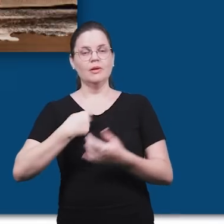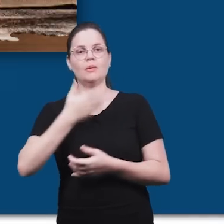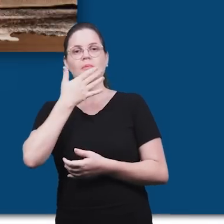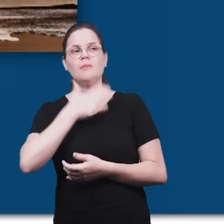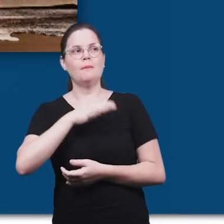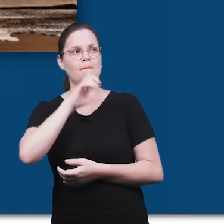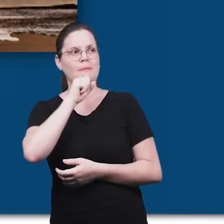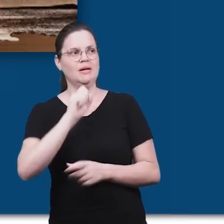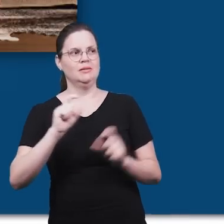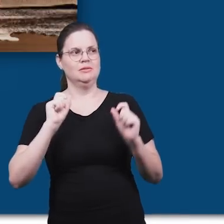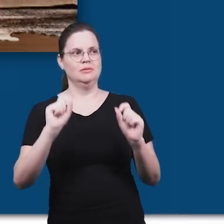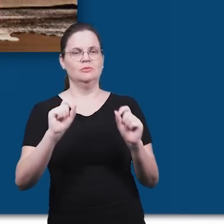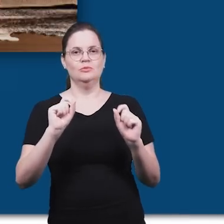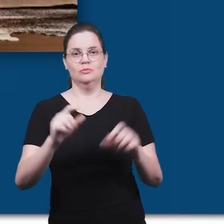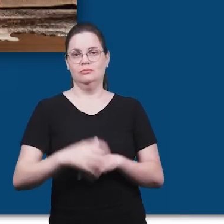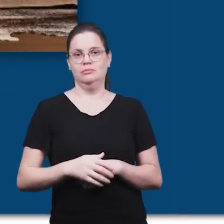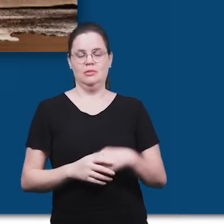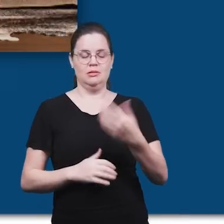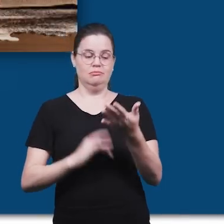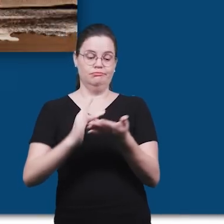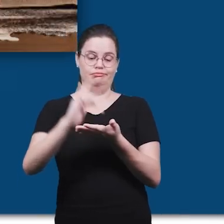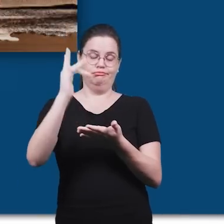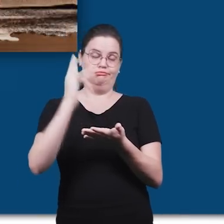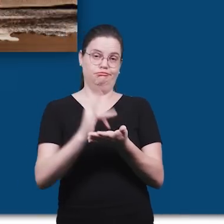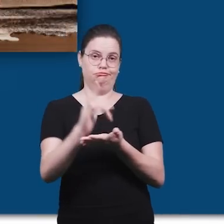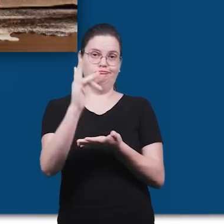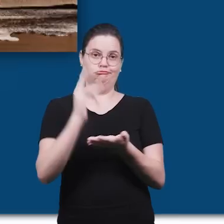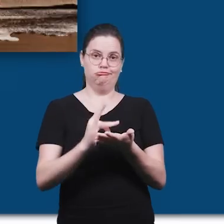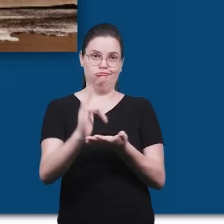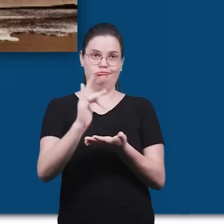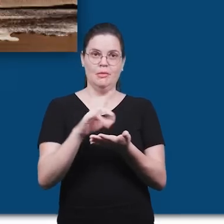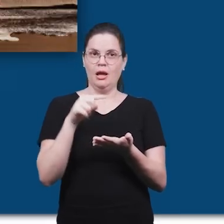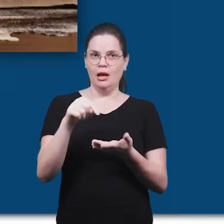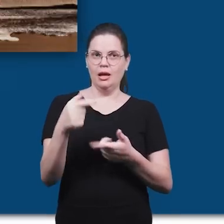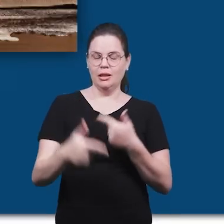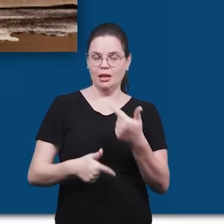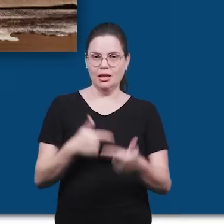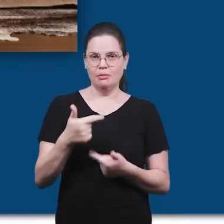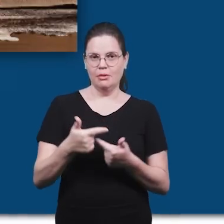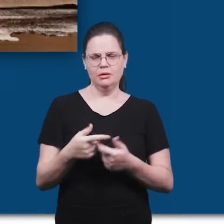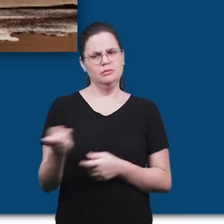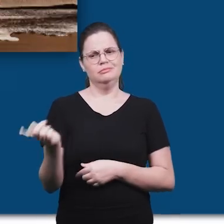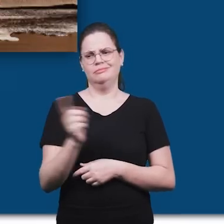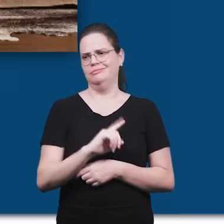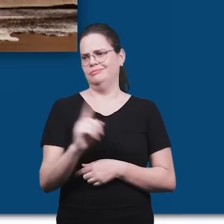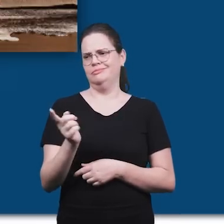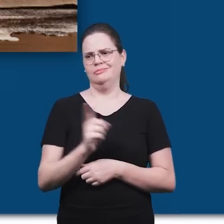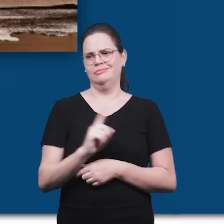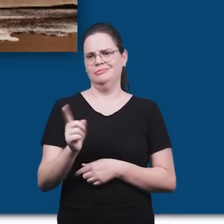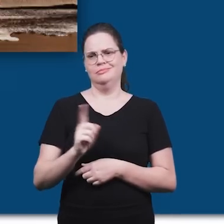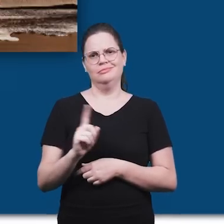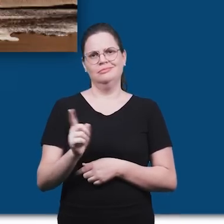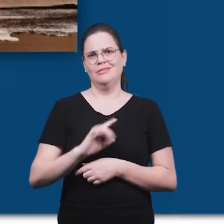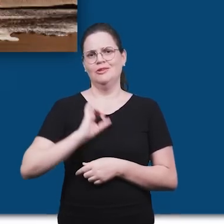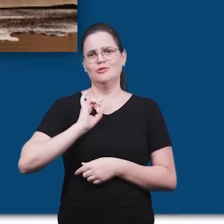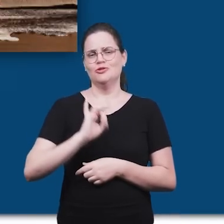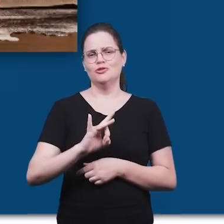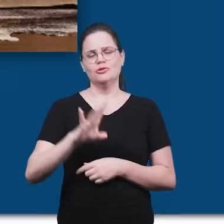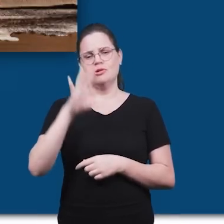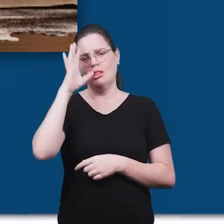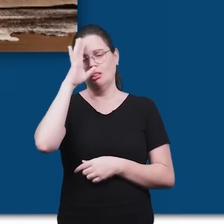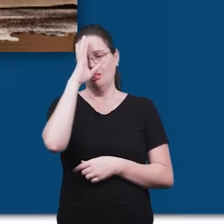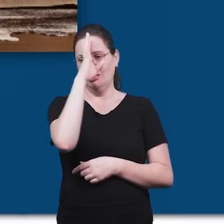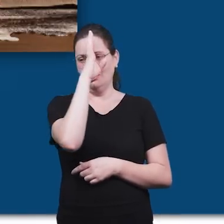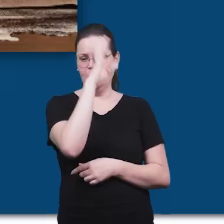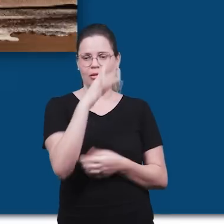fazendo o quê? No celular. Ele está trabalhando ali? Não, ali ele está no momento de